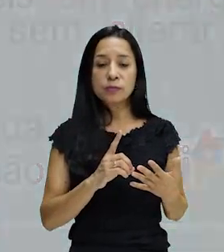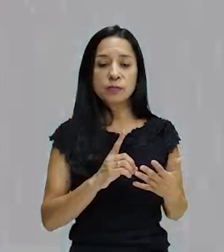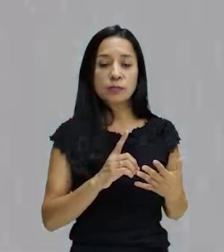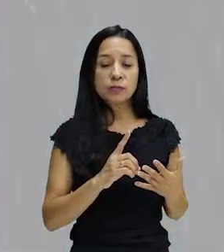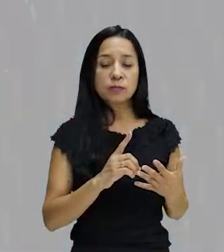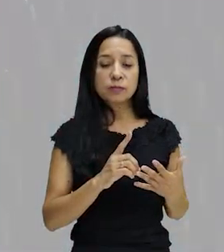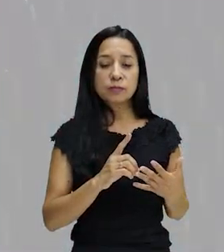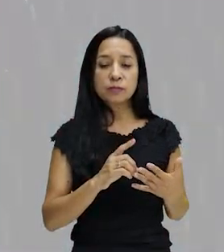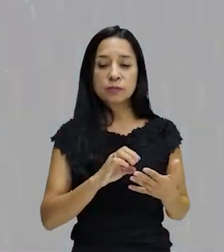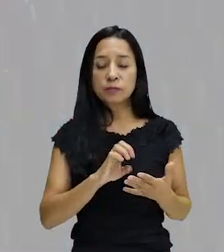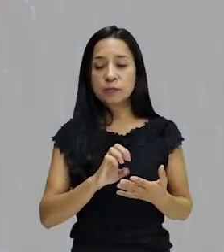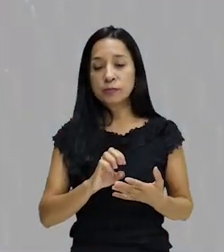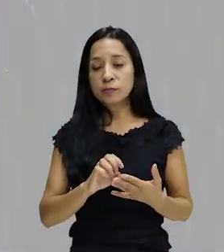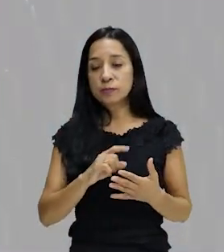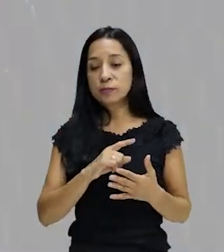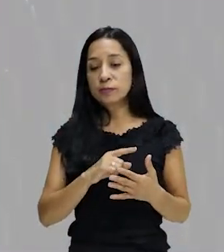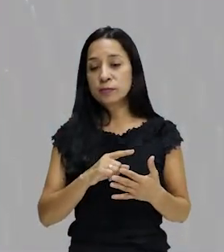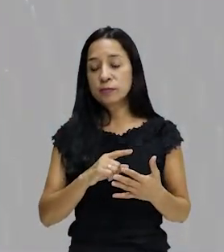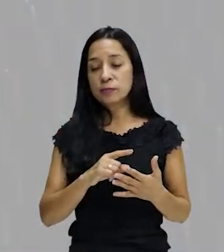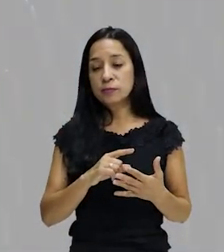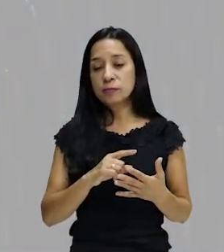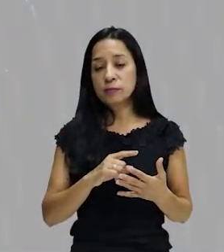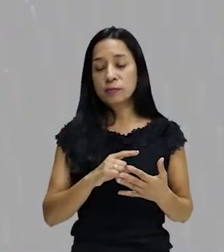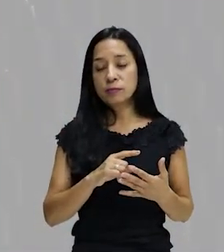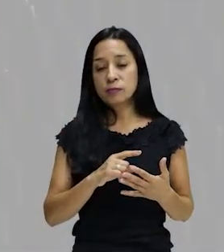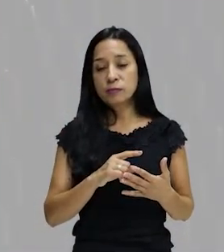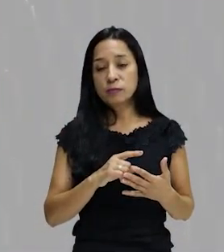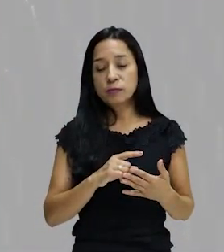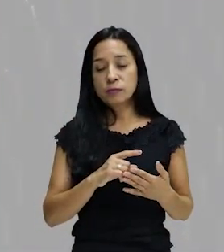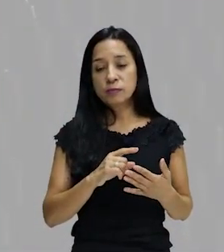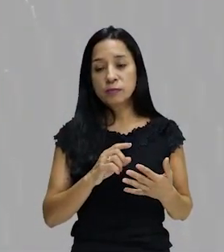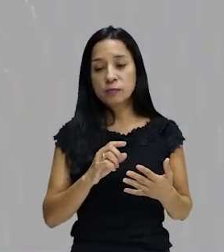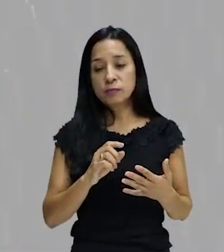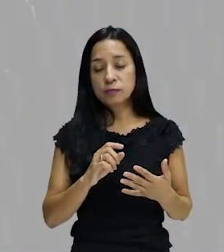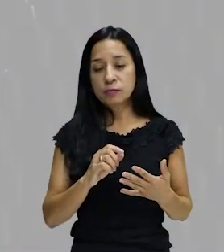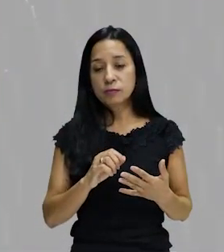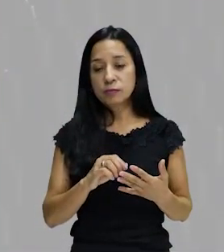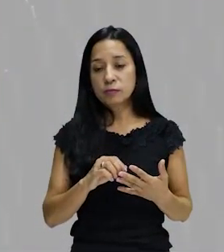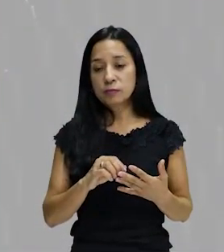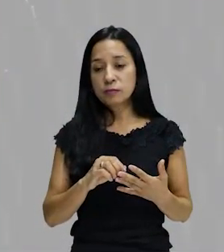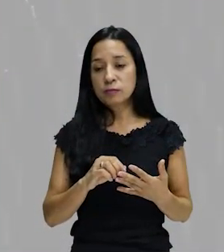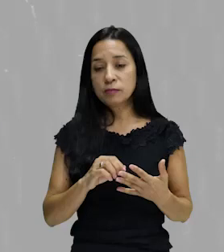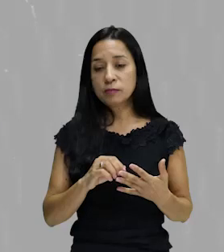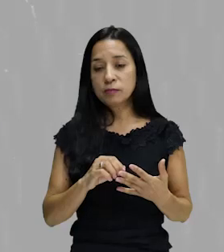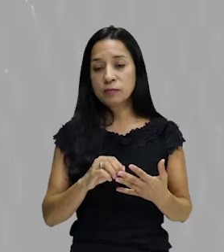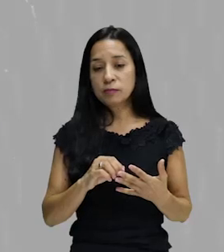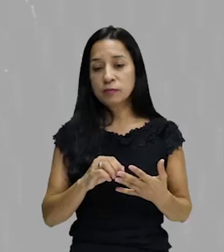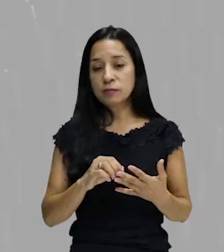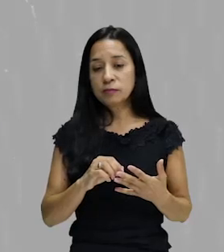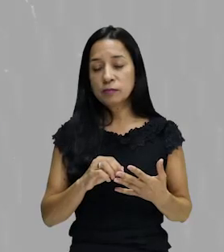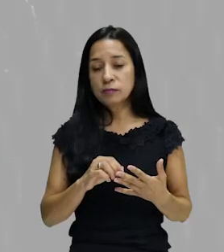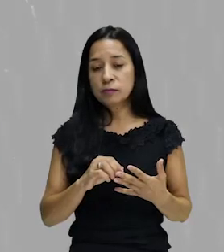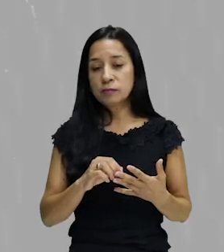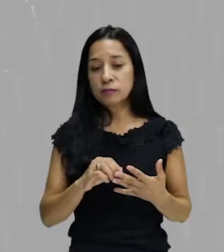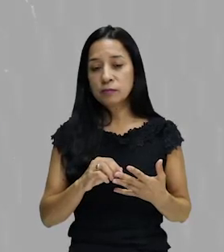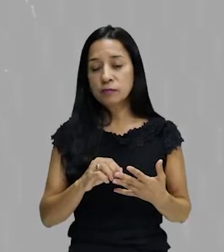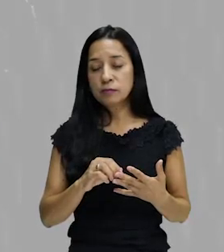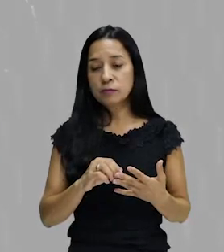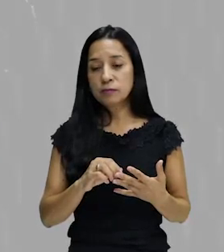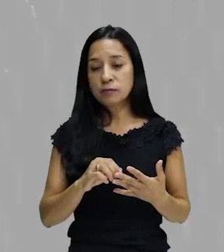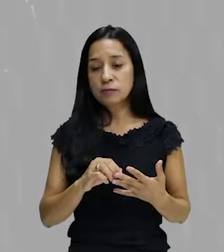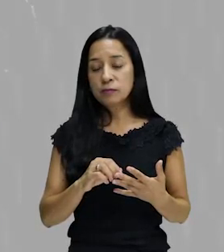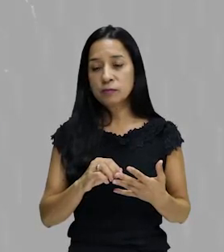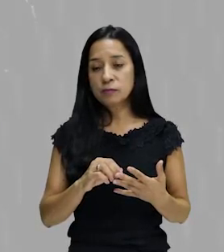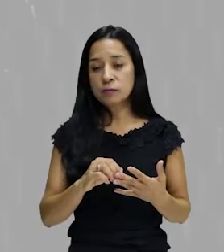em energia química, retendo os gases poluentes produzidos no processo sem